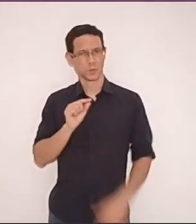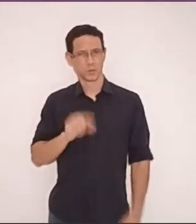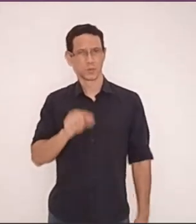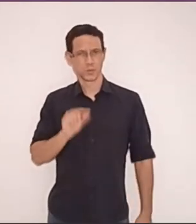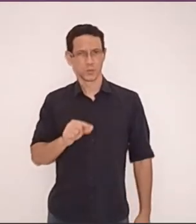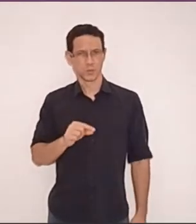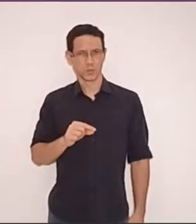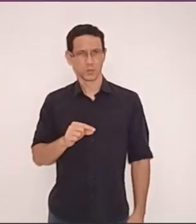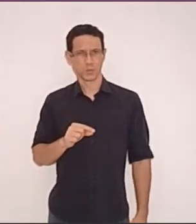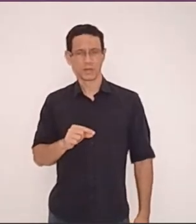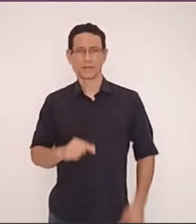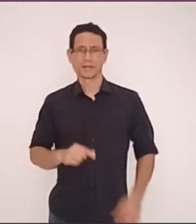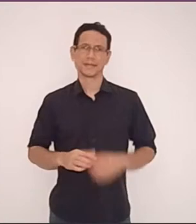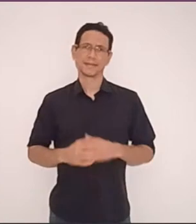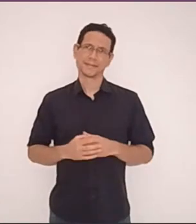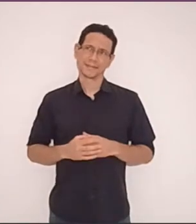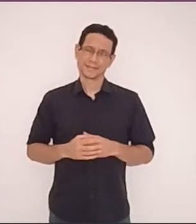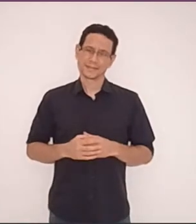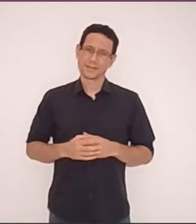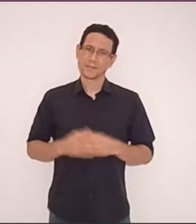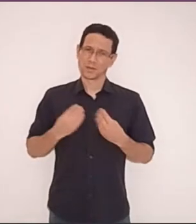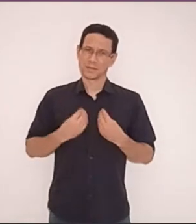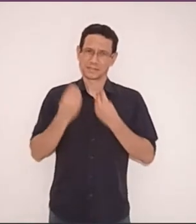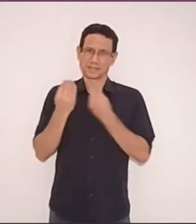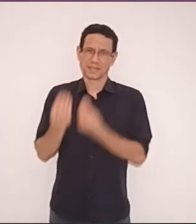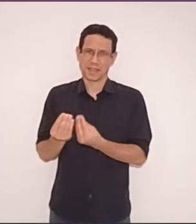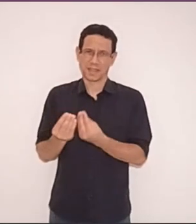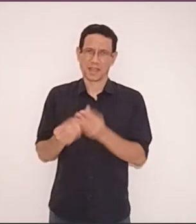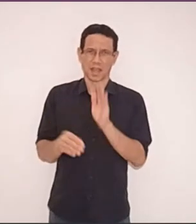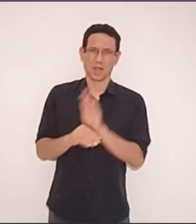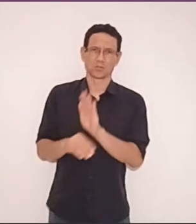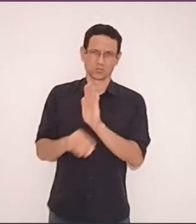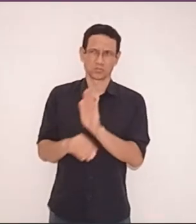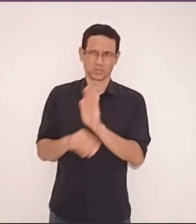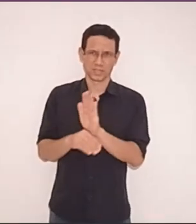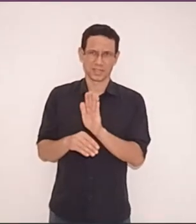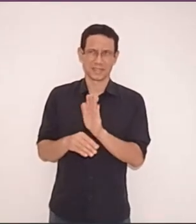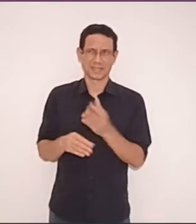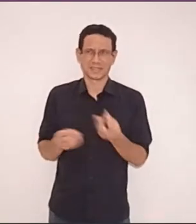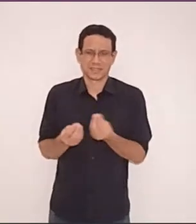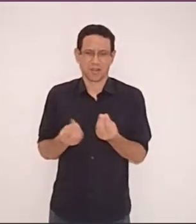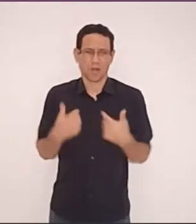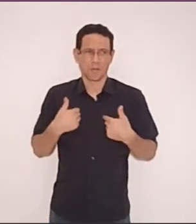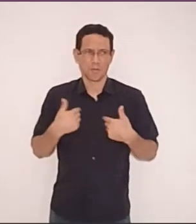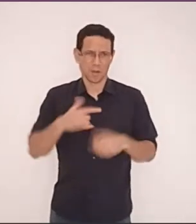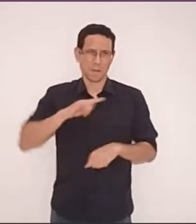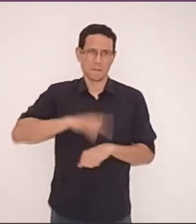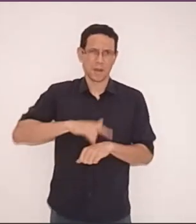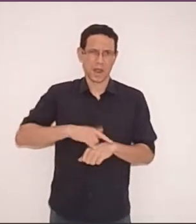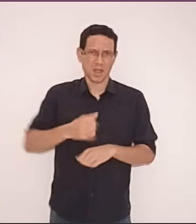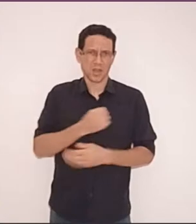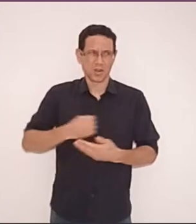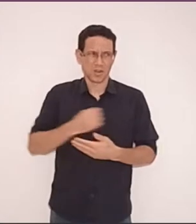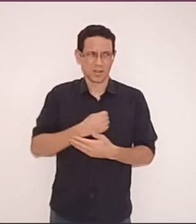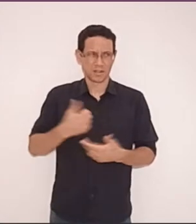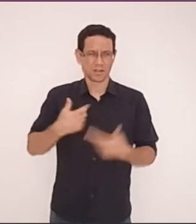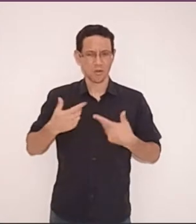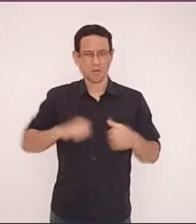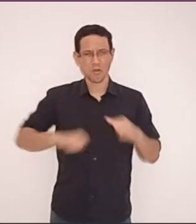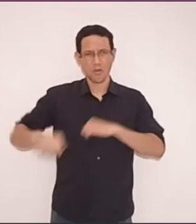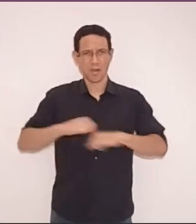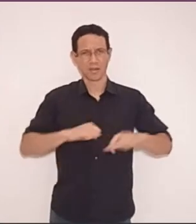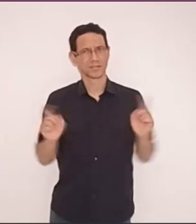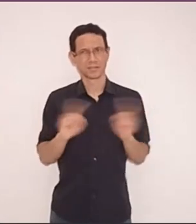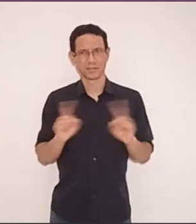se pegar a ter que dar conta da sua própria sujeira né limpar o seu próprio banheiro fazer sua própria comida não